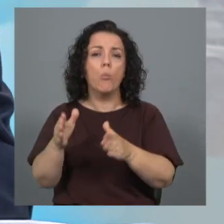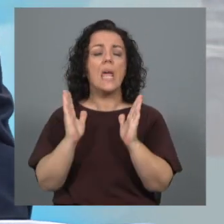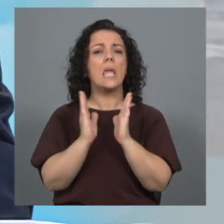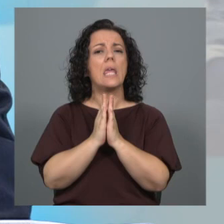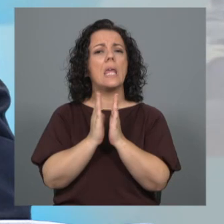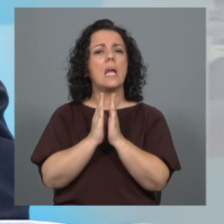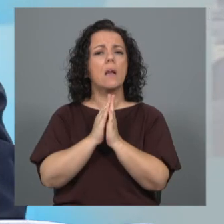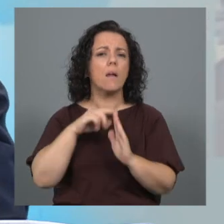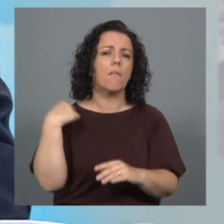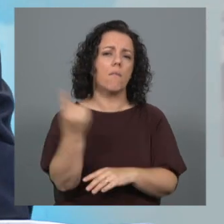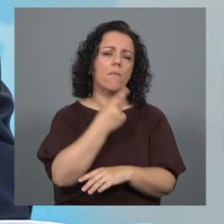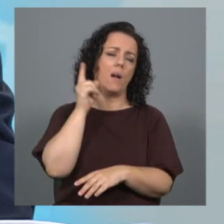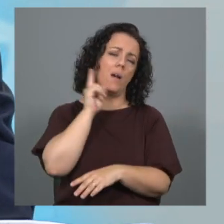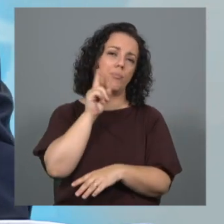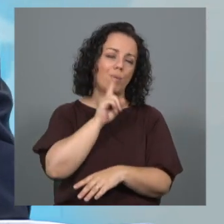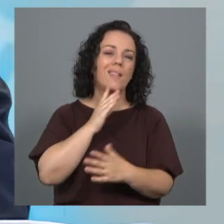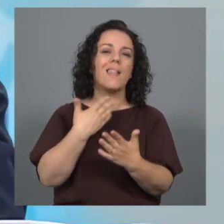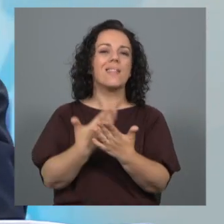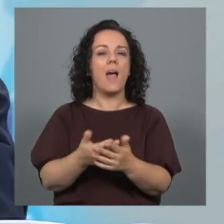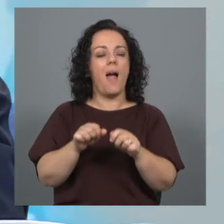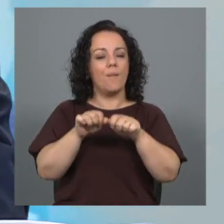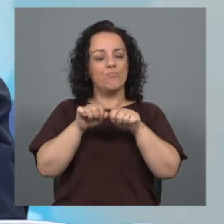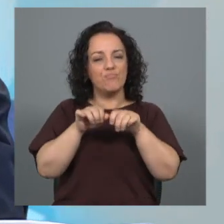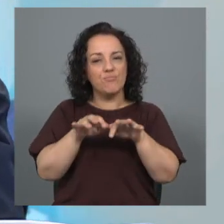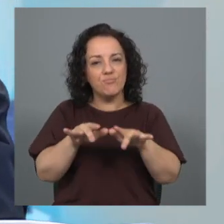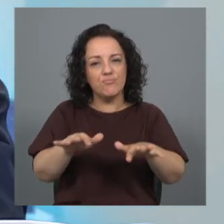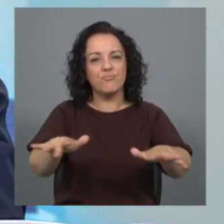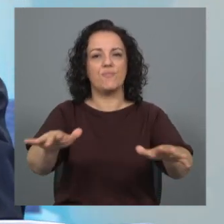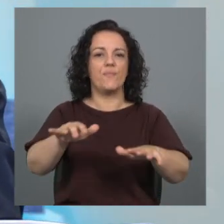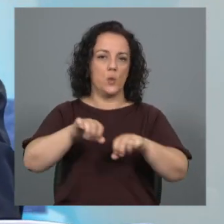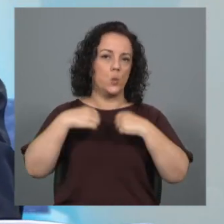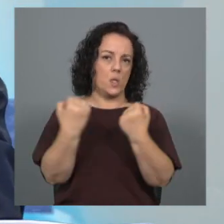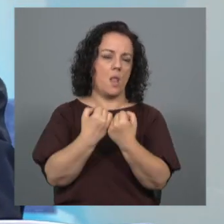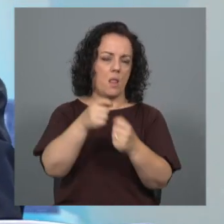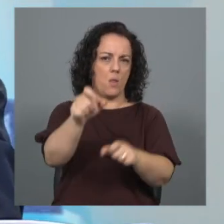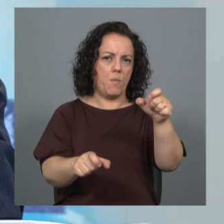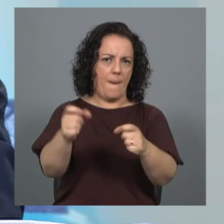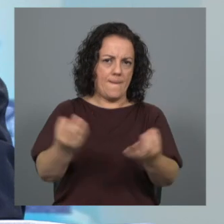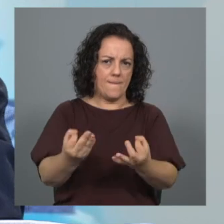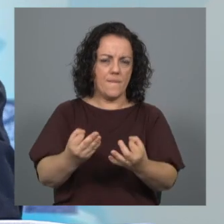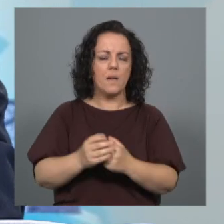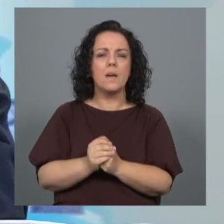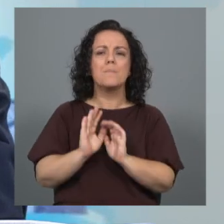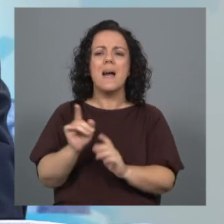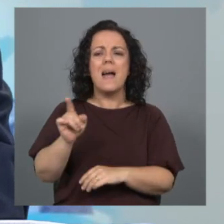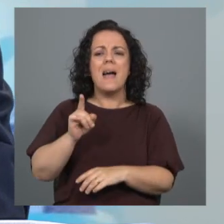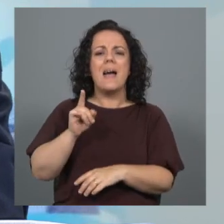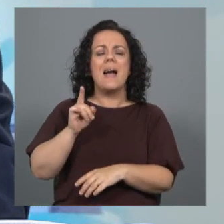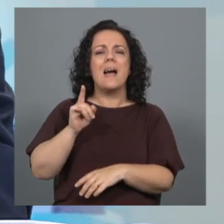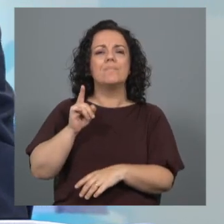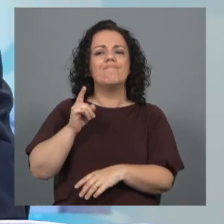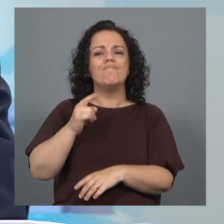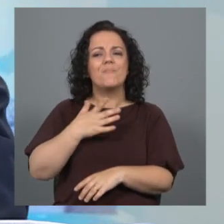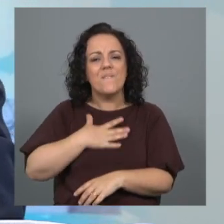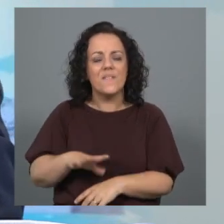também de sinal e de fermento no meio da sociedade humana, mas podia e devia ser também